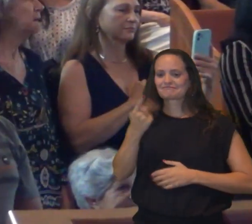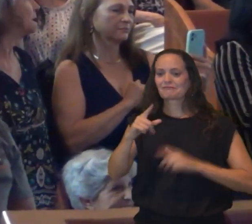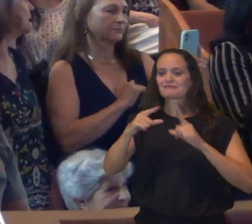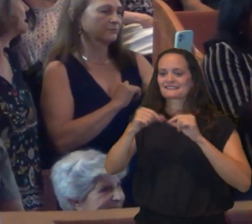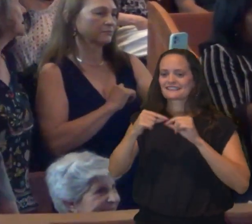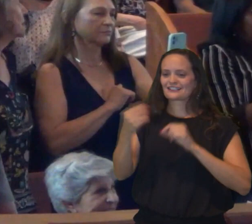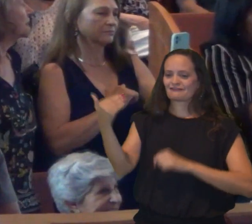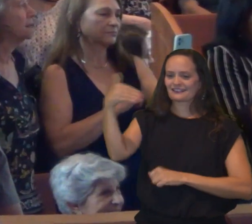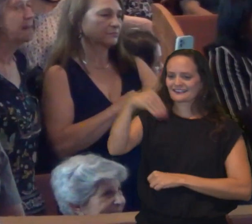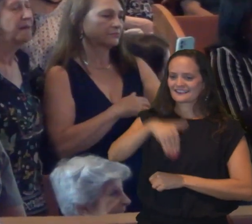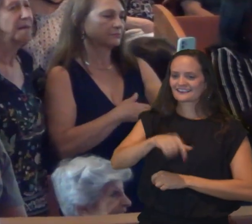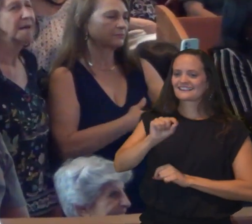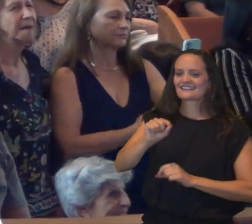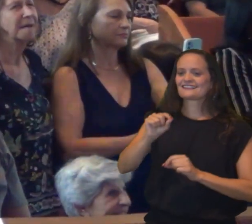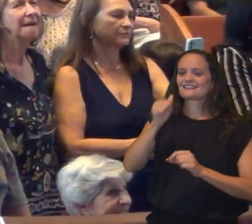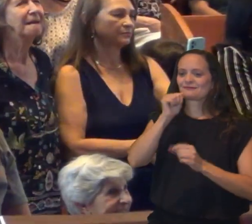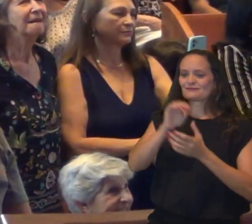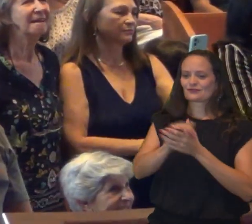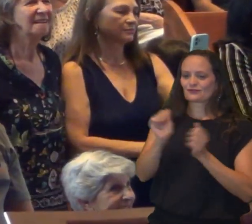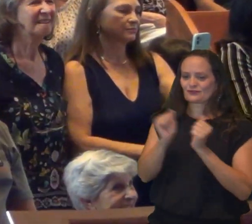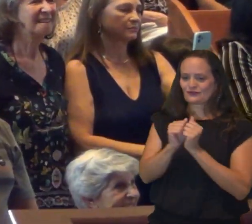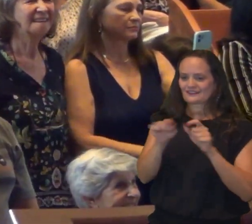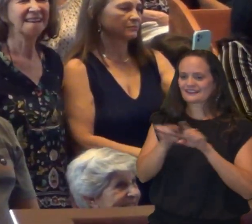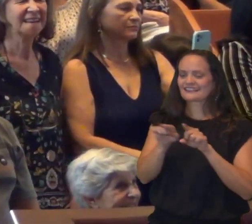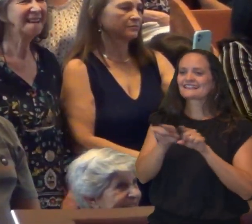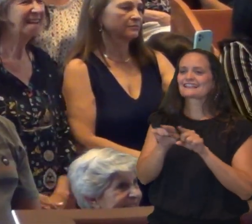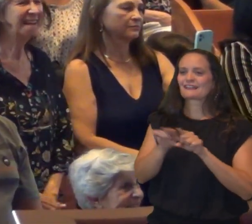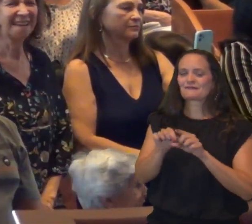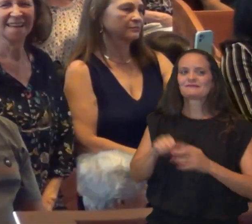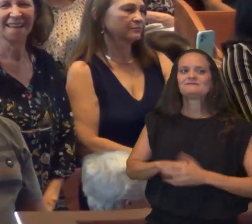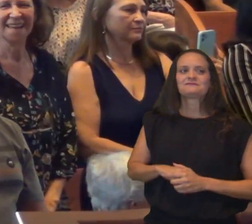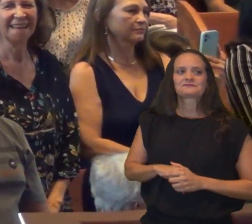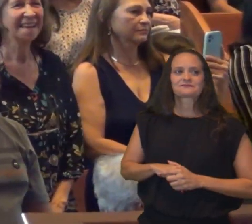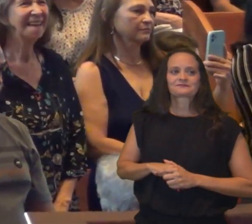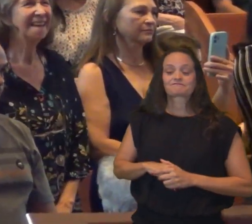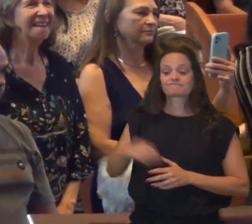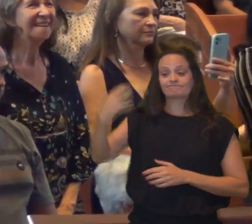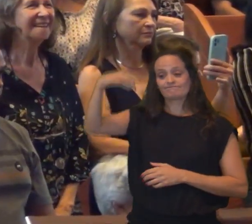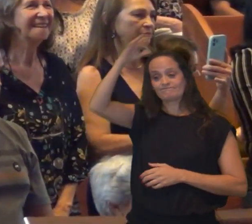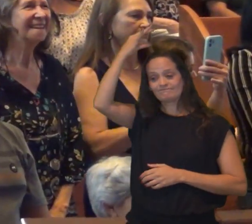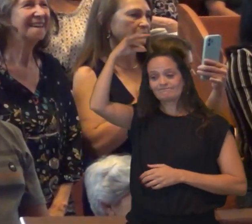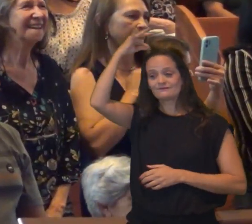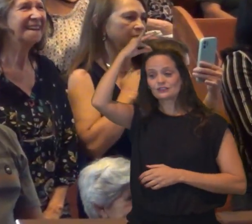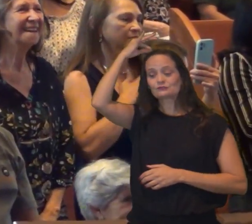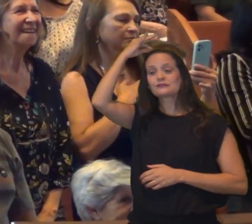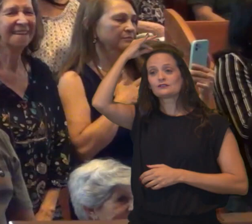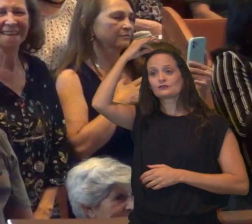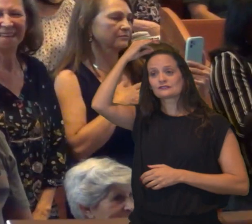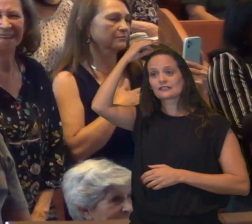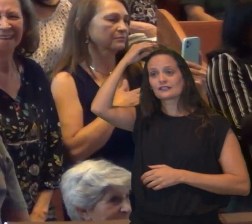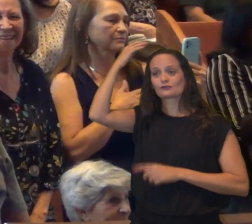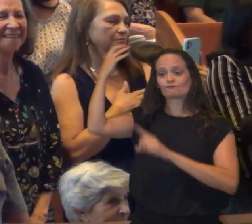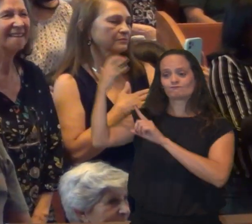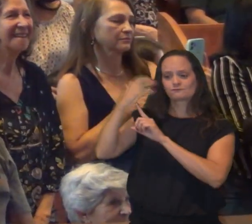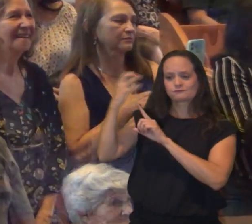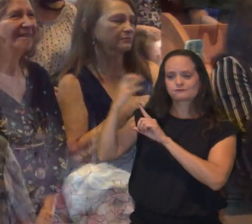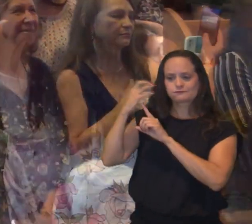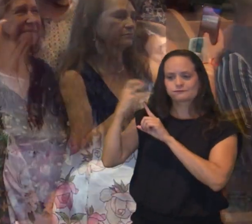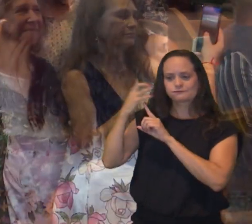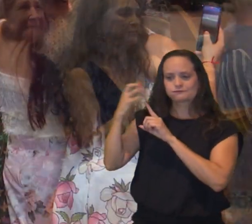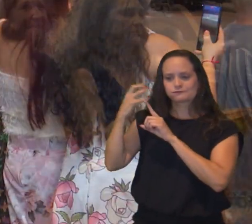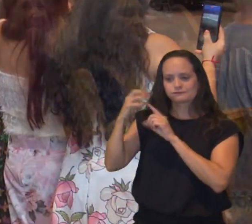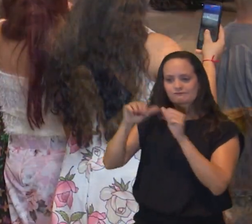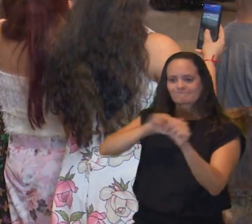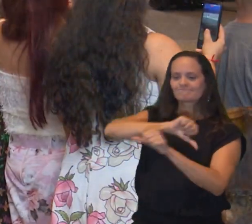também. Depois de um longo tempo, de muita reflexão, o Espírito Santo convence, o Espírito Santo